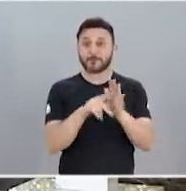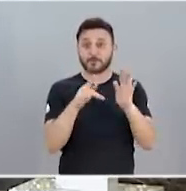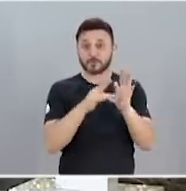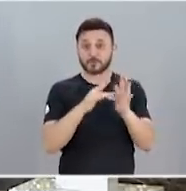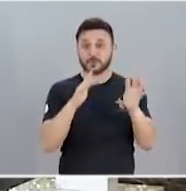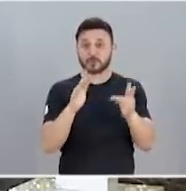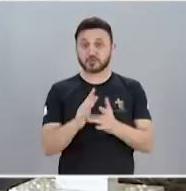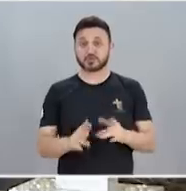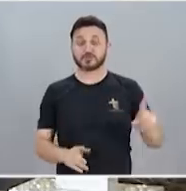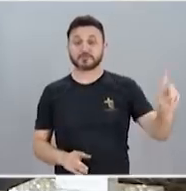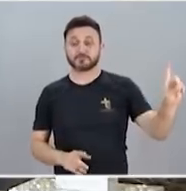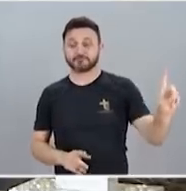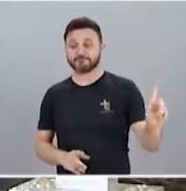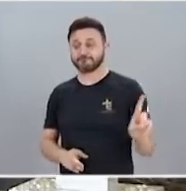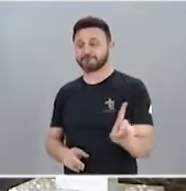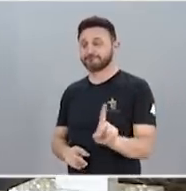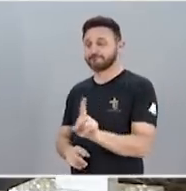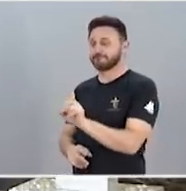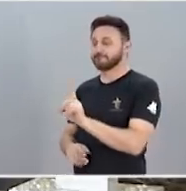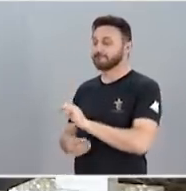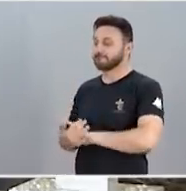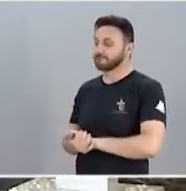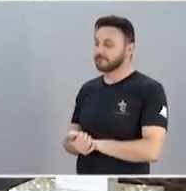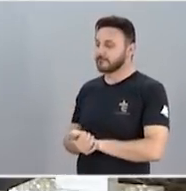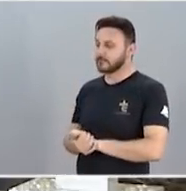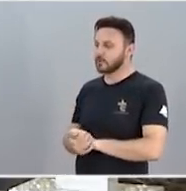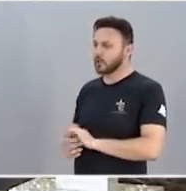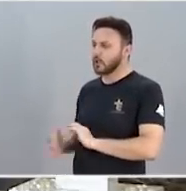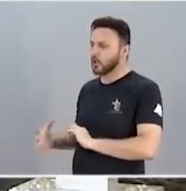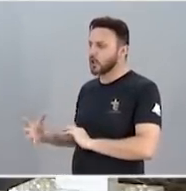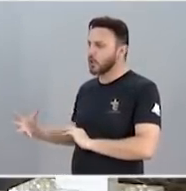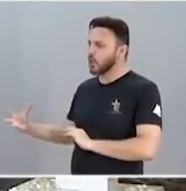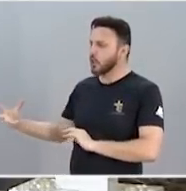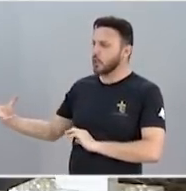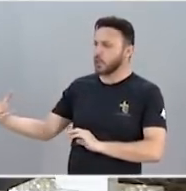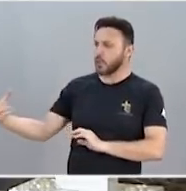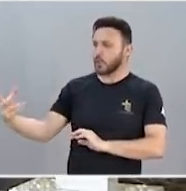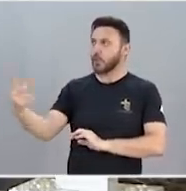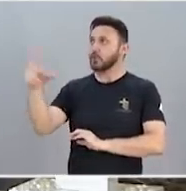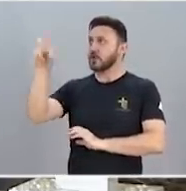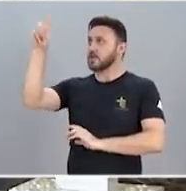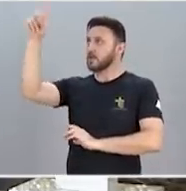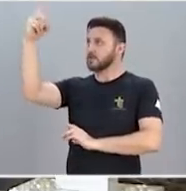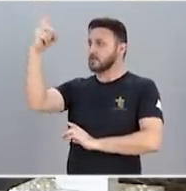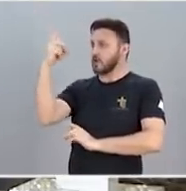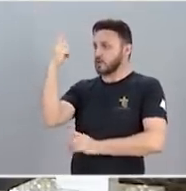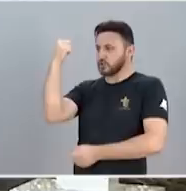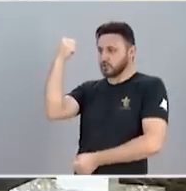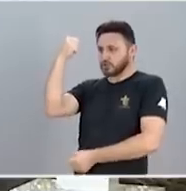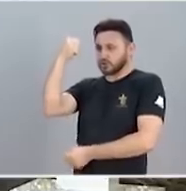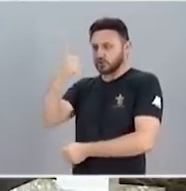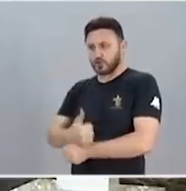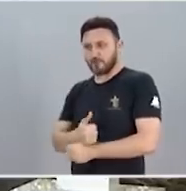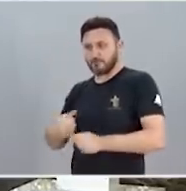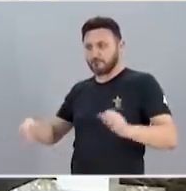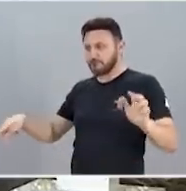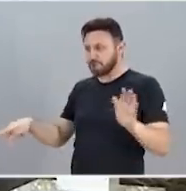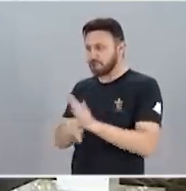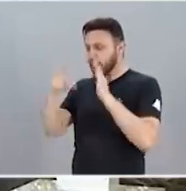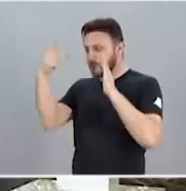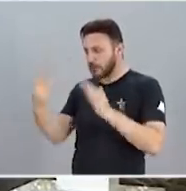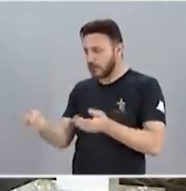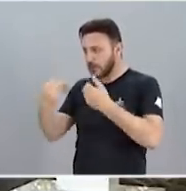Jesus aproximou-se e falou: toda autoridade me foi dada no céu e sobre a